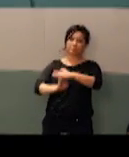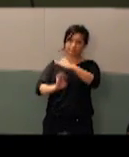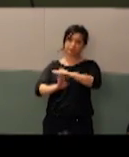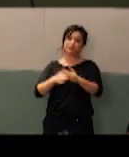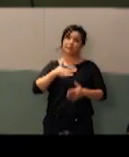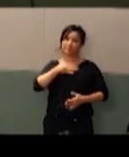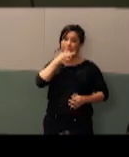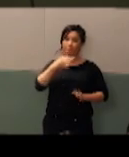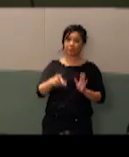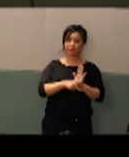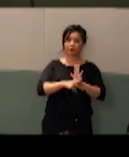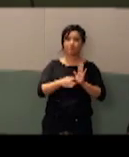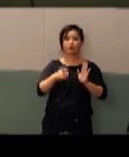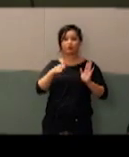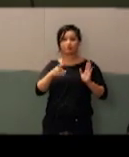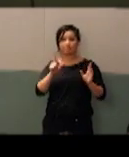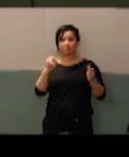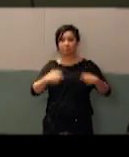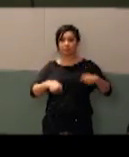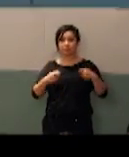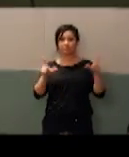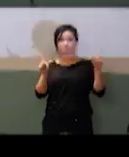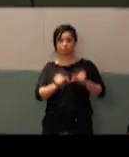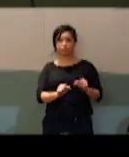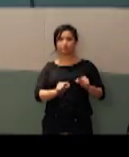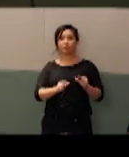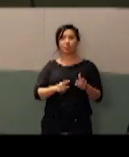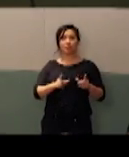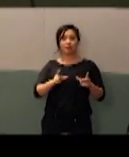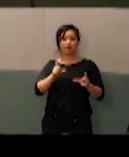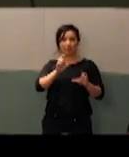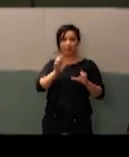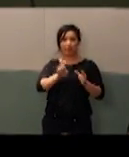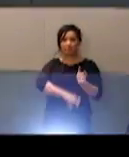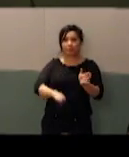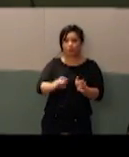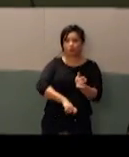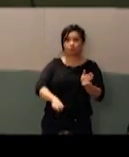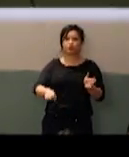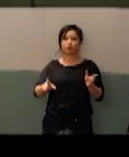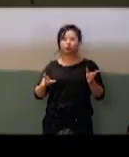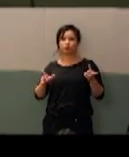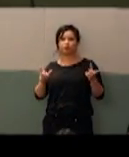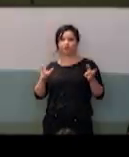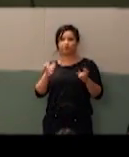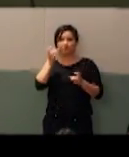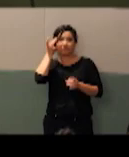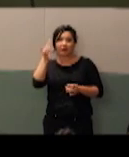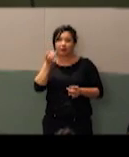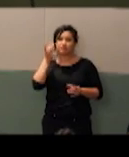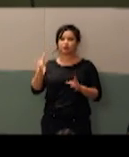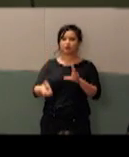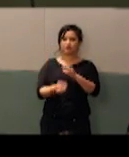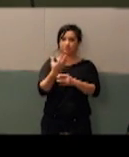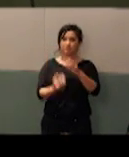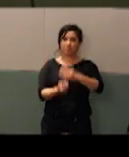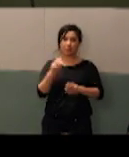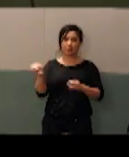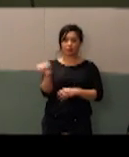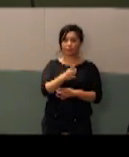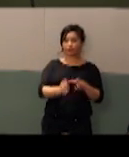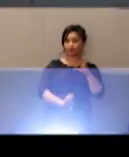a desburocratização da máquina pública. Assumi a Frente Parlamentar de Gestão Pública no Congresso, justamente